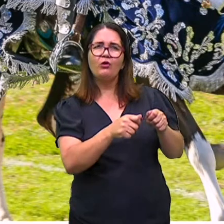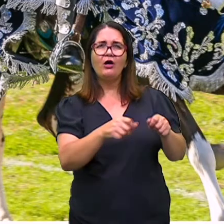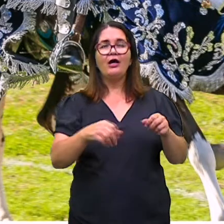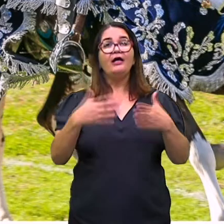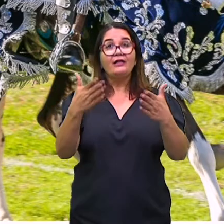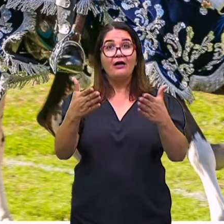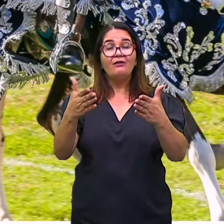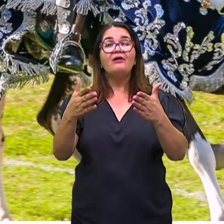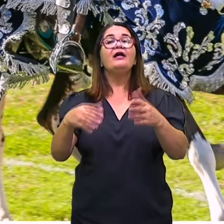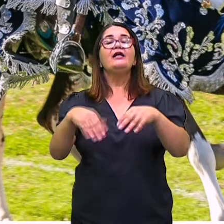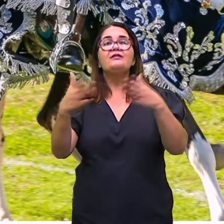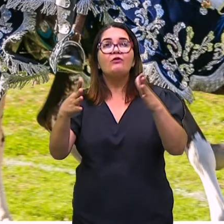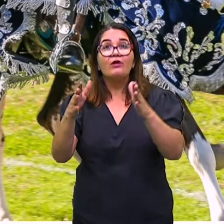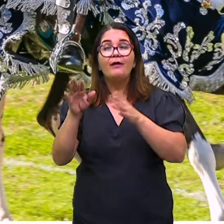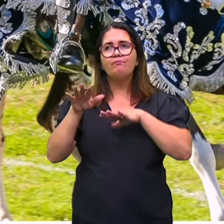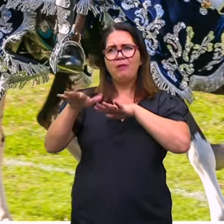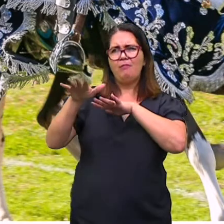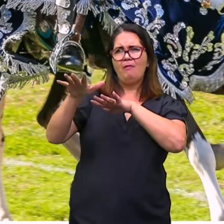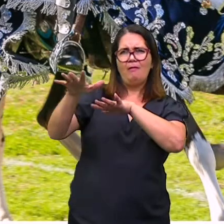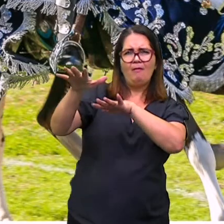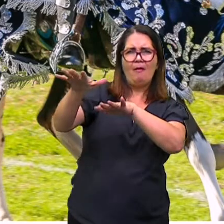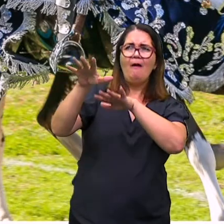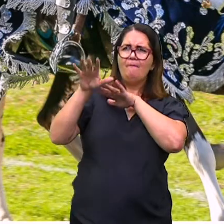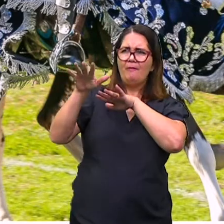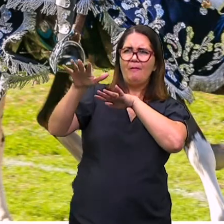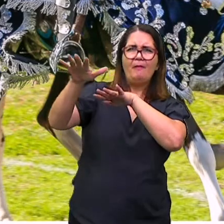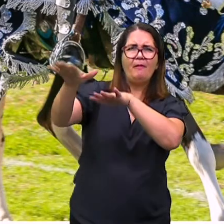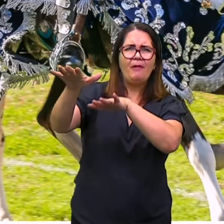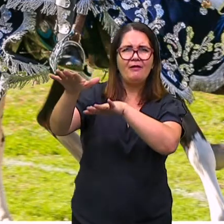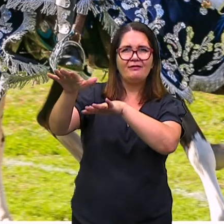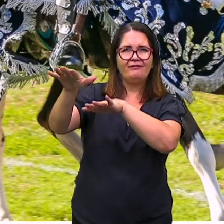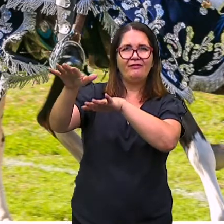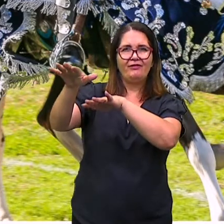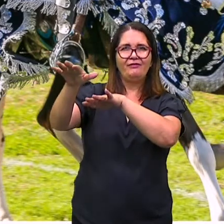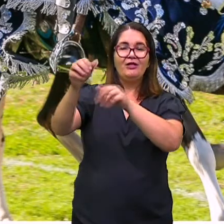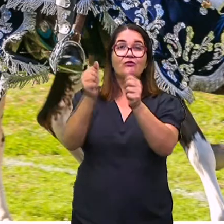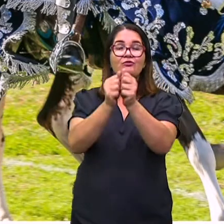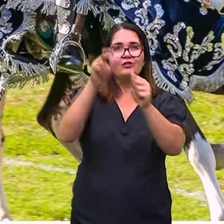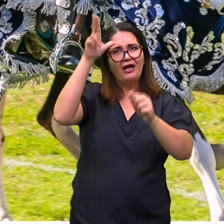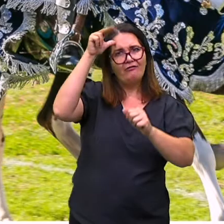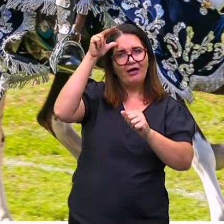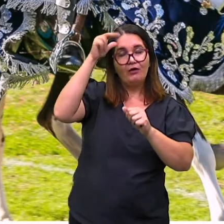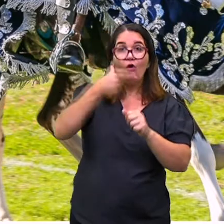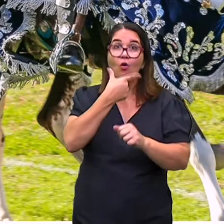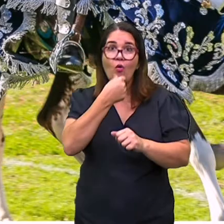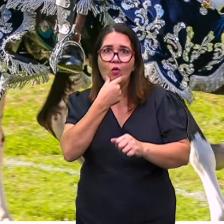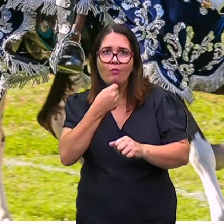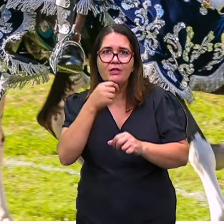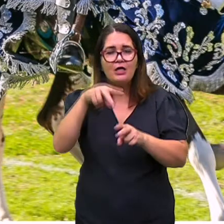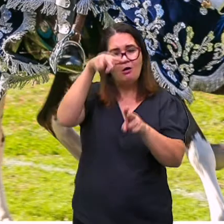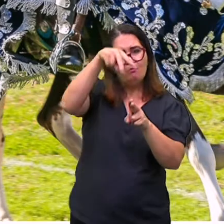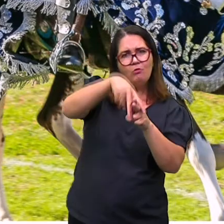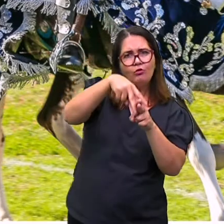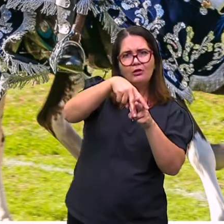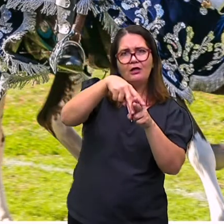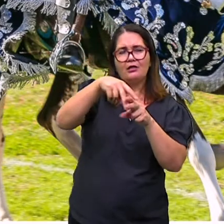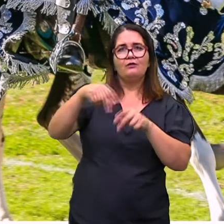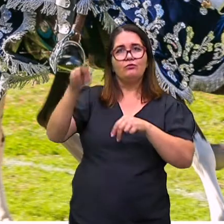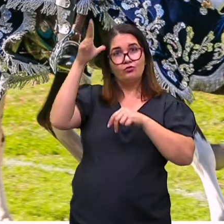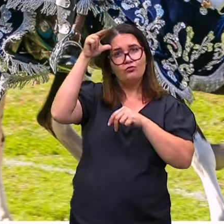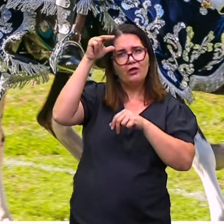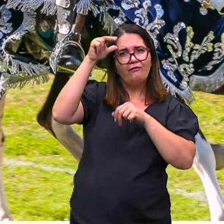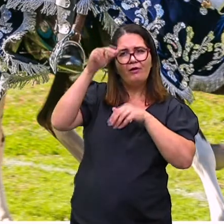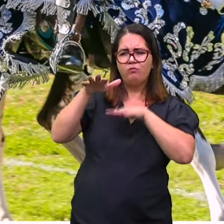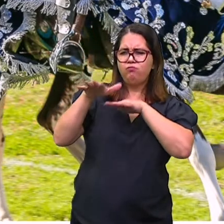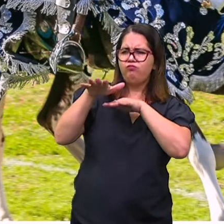casa em casa, agrupando o resto da tropa. Até que, por último, junta-se à tropa o rei. Então, o rei é